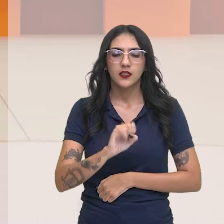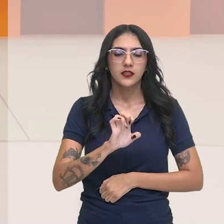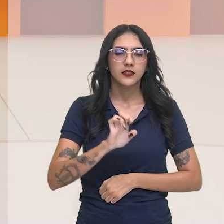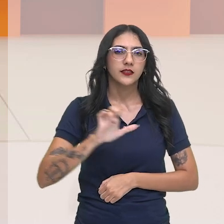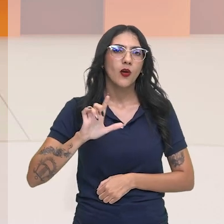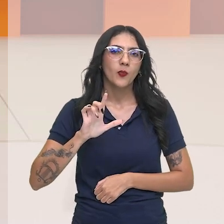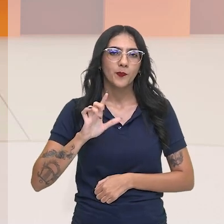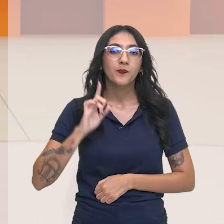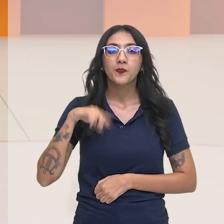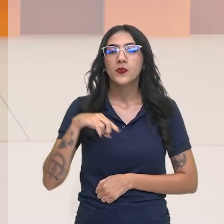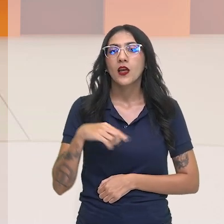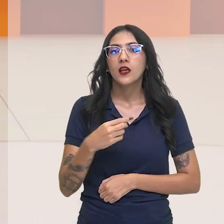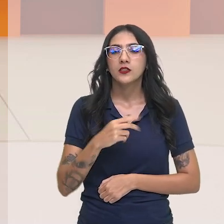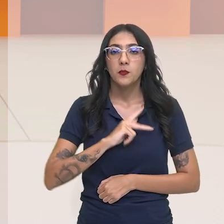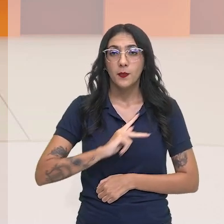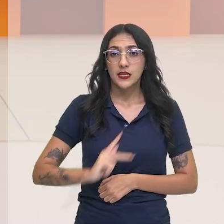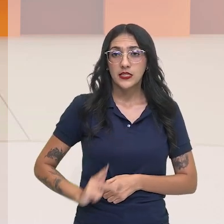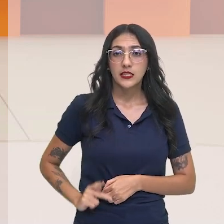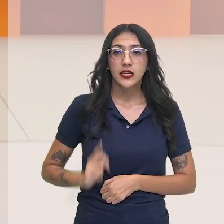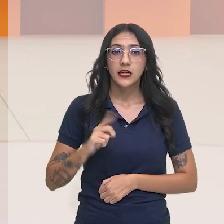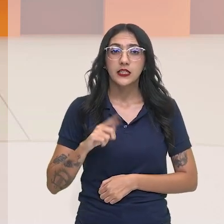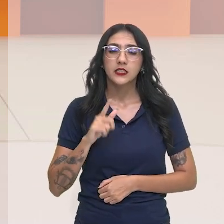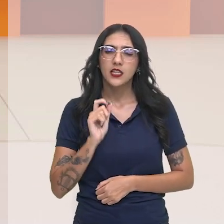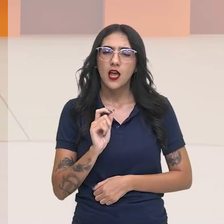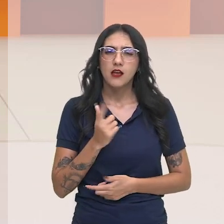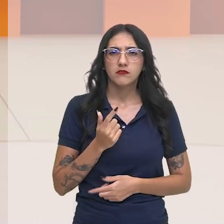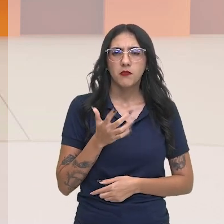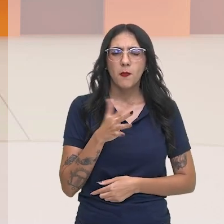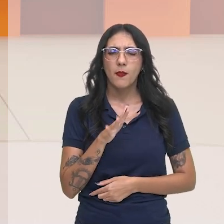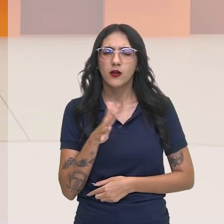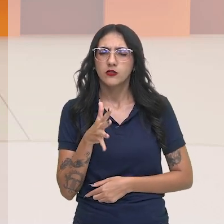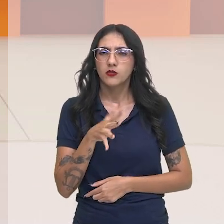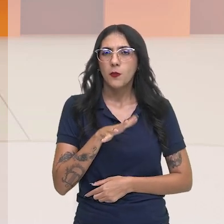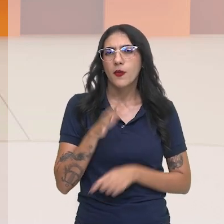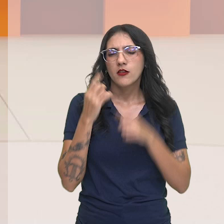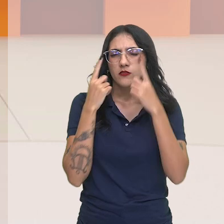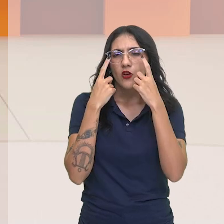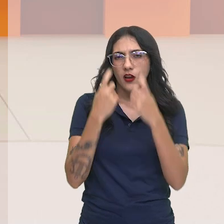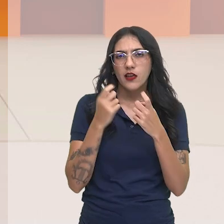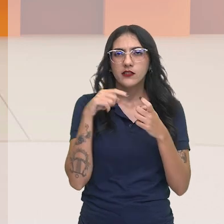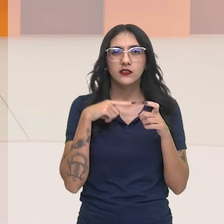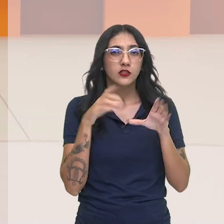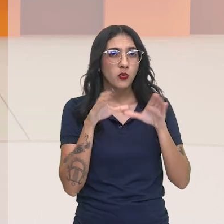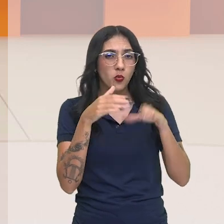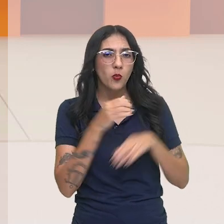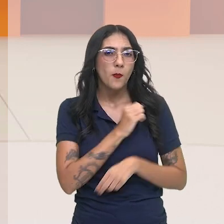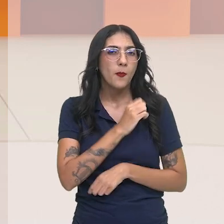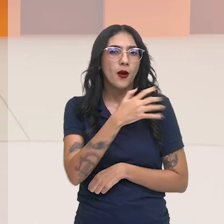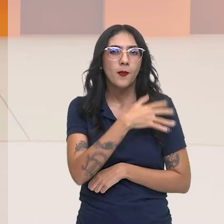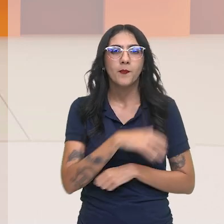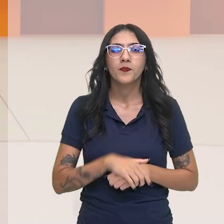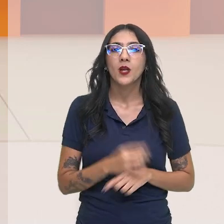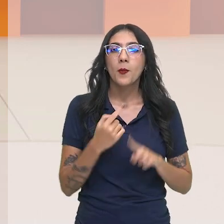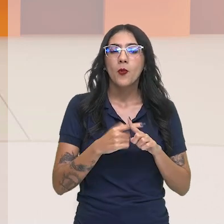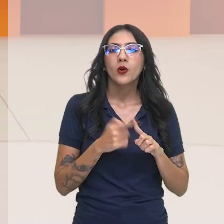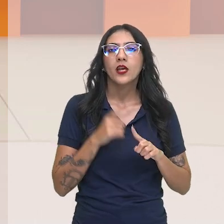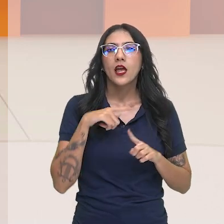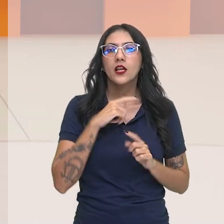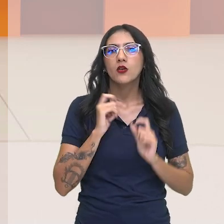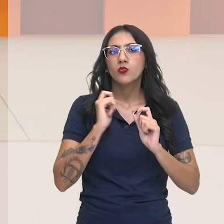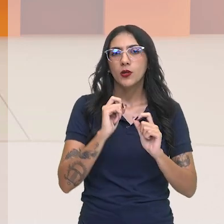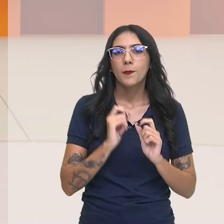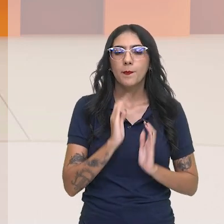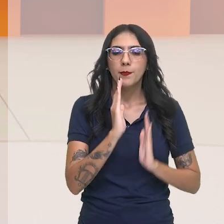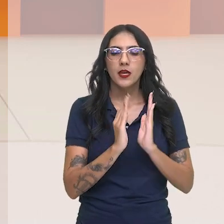Ernesto Geisel, ele pertencia à linha mais moderada, menos radical das Forças Armadas, pois concebia o regime militar